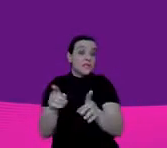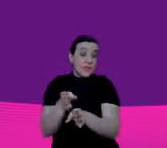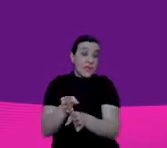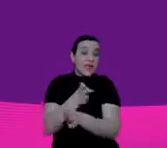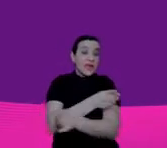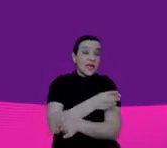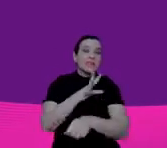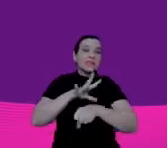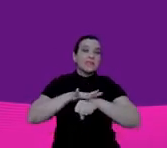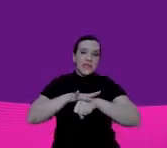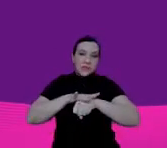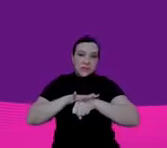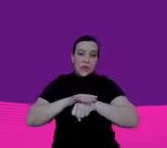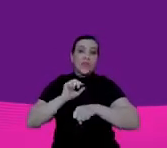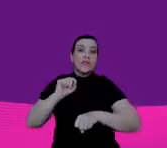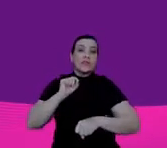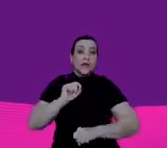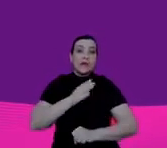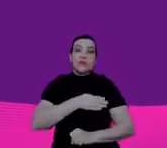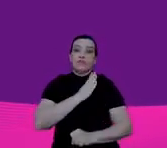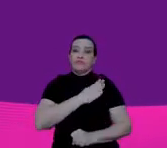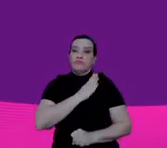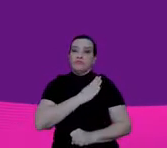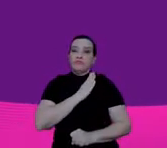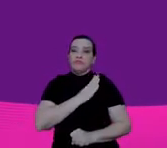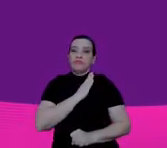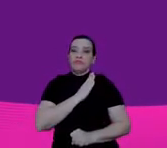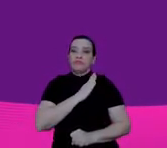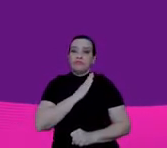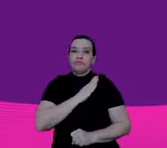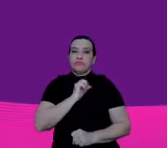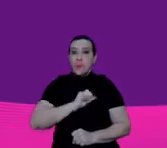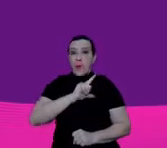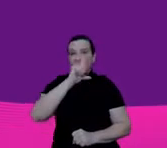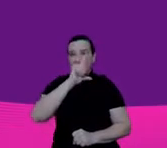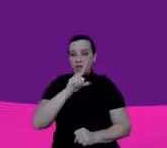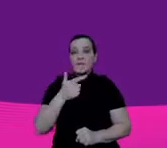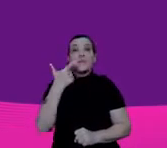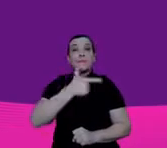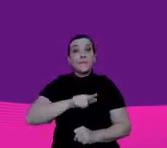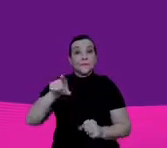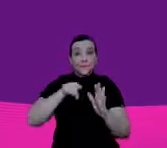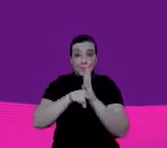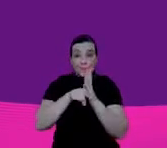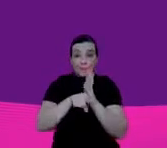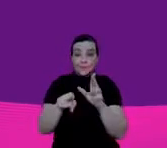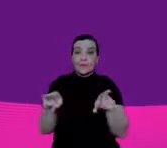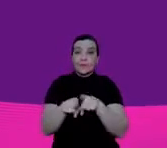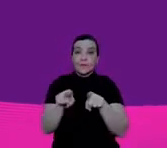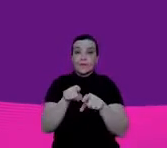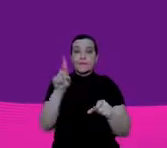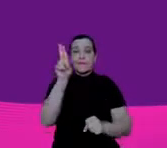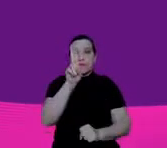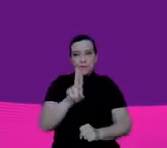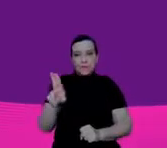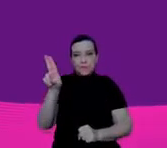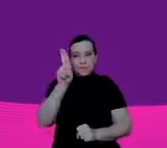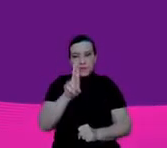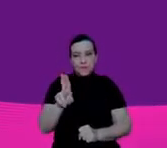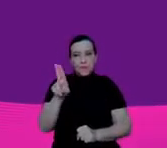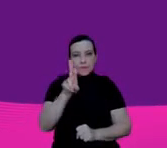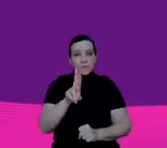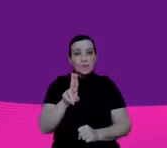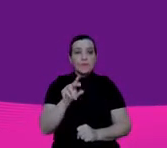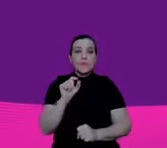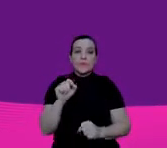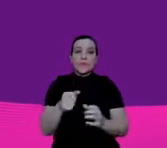cardíaca simpática. Um outro exame que também é utilizado às vezes em casos de dúvidas diagnósticas é o SPECT com